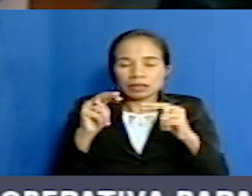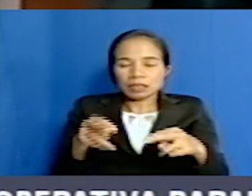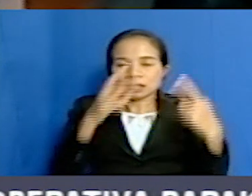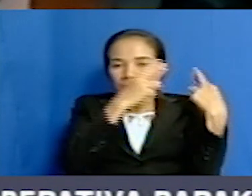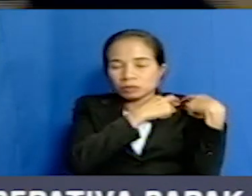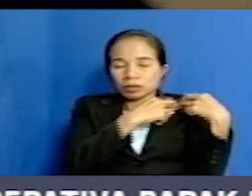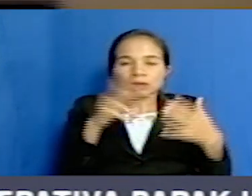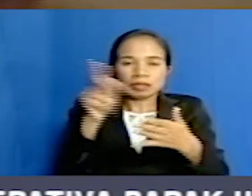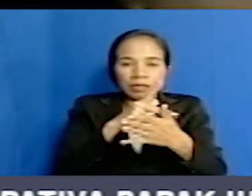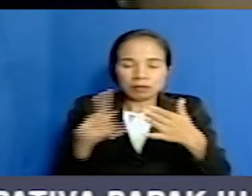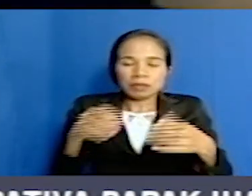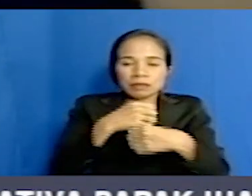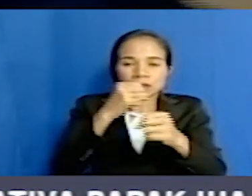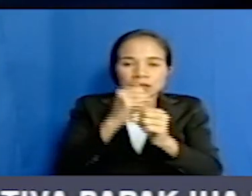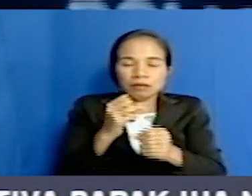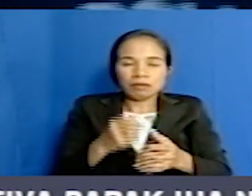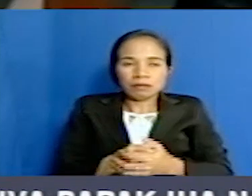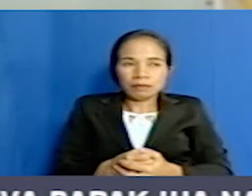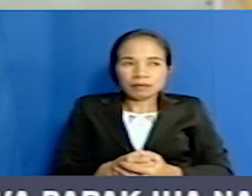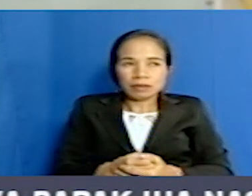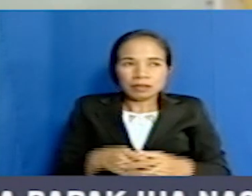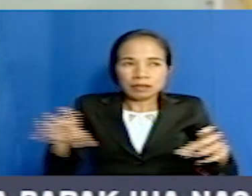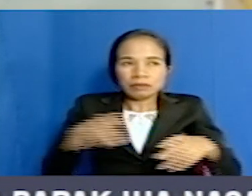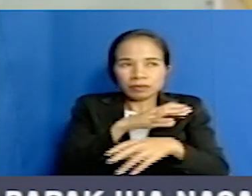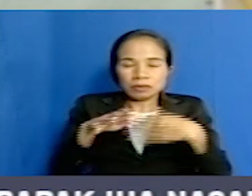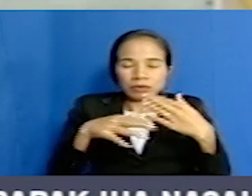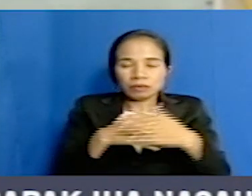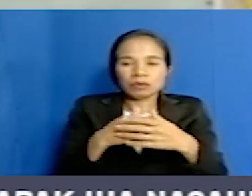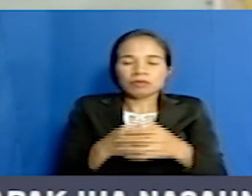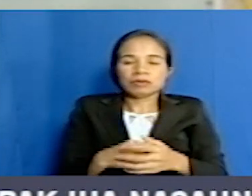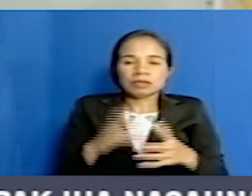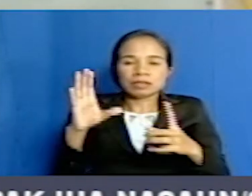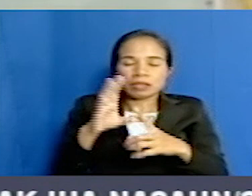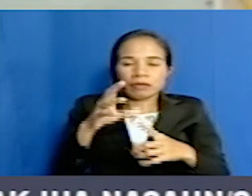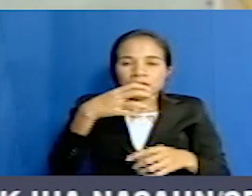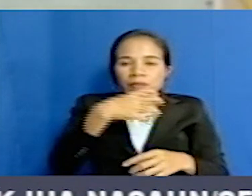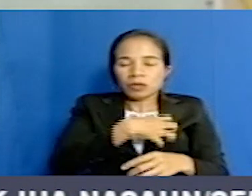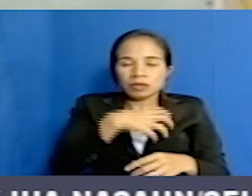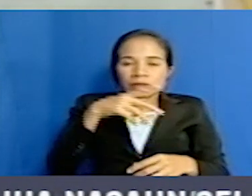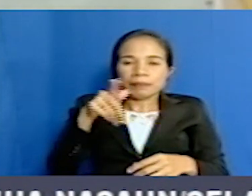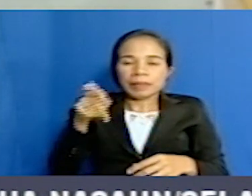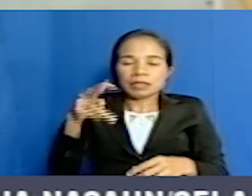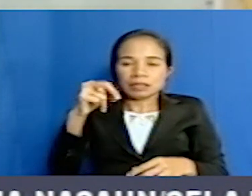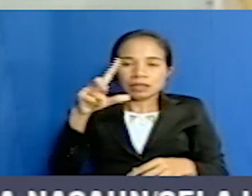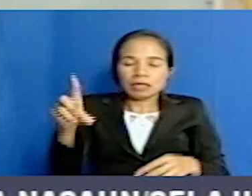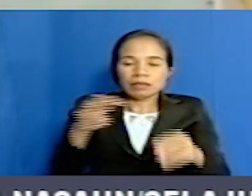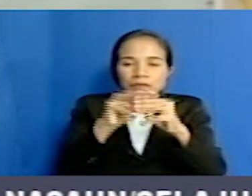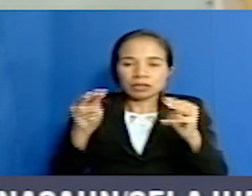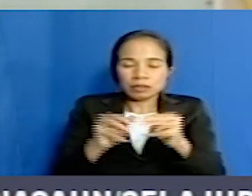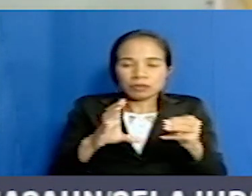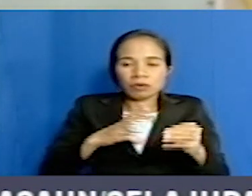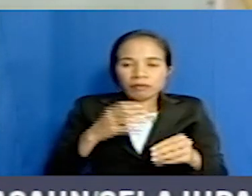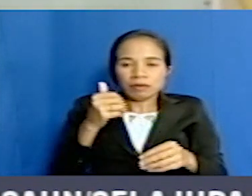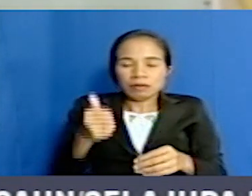para o caso crime que Sira comete. Esforço toma, Comando PNTEL Município Covalima, onde